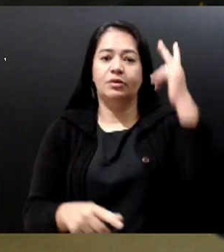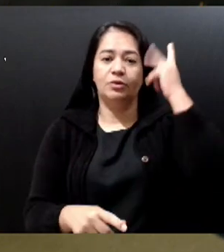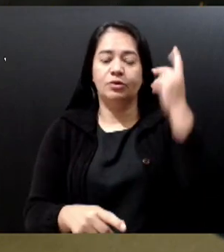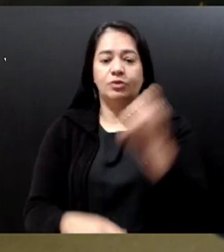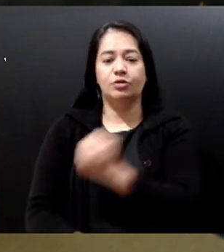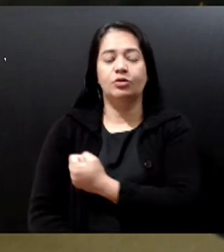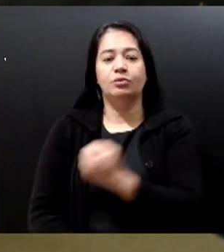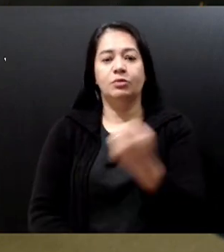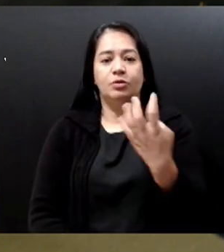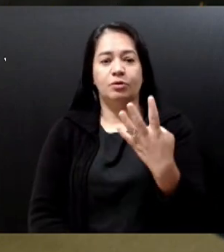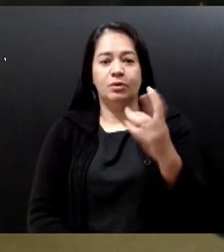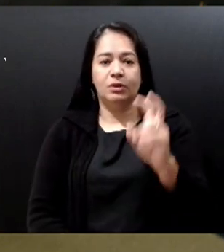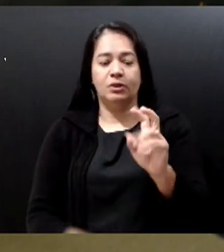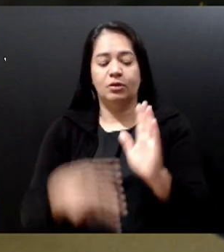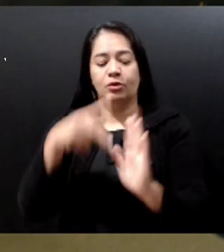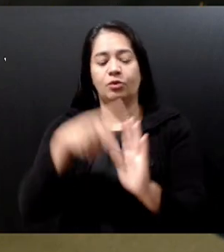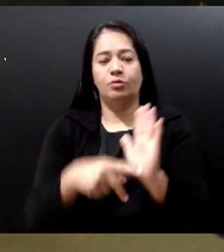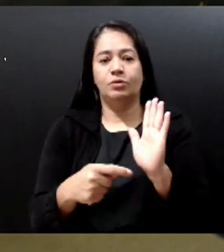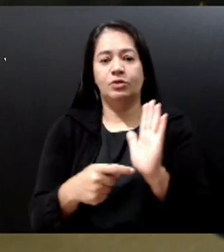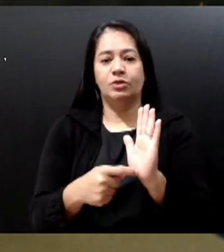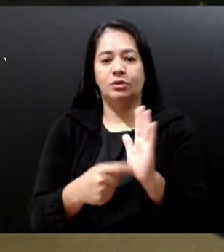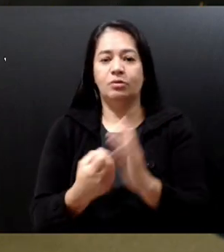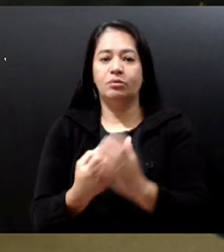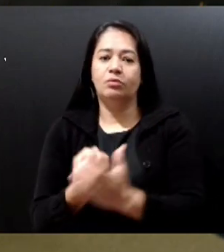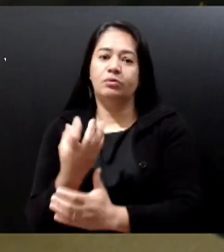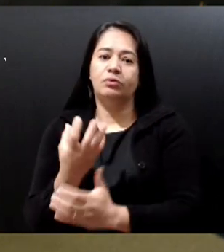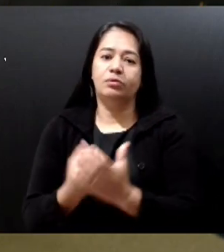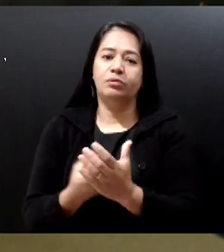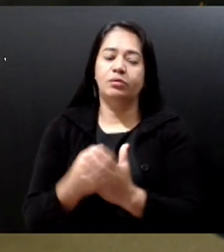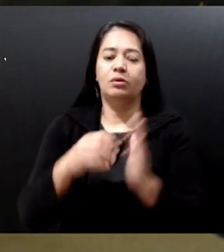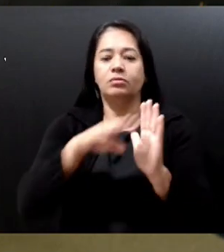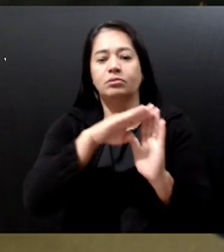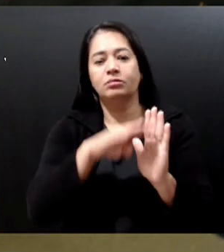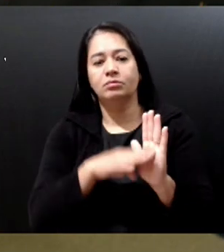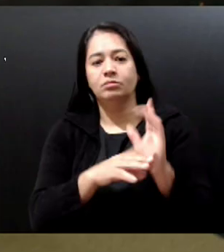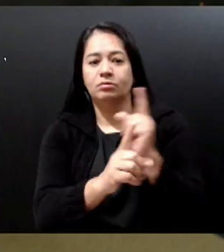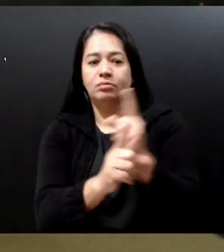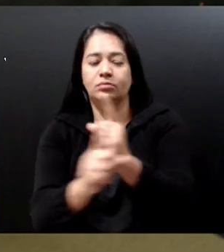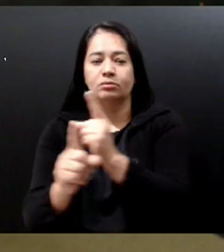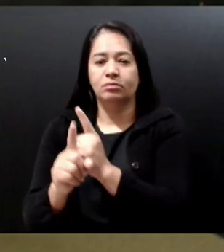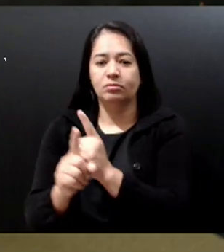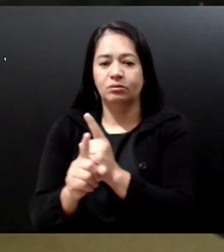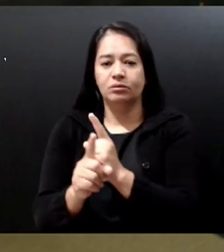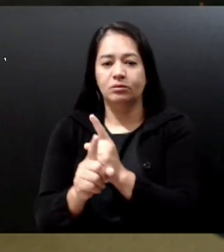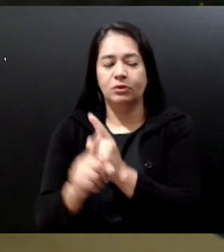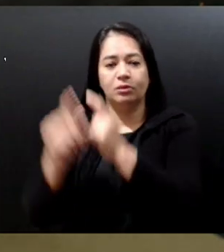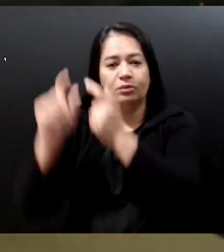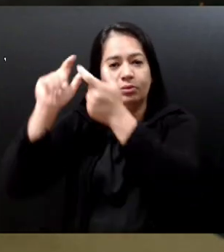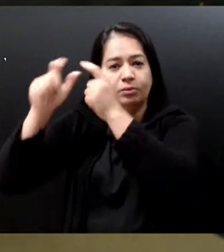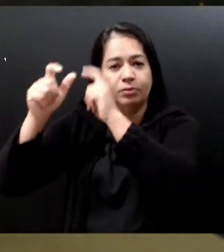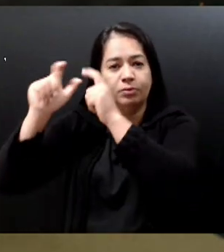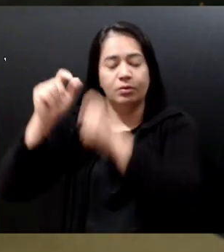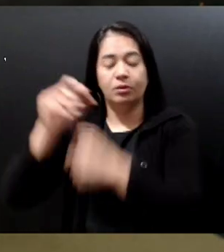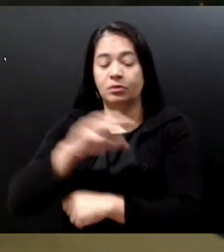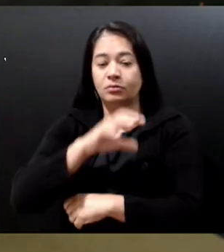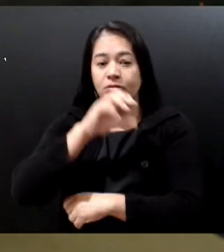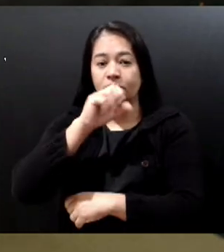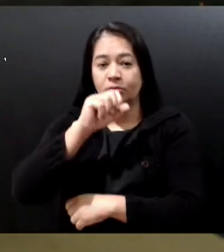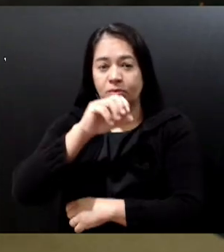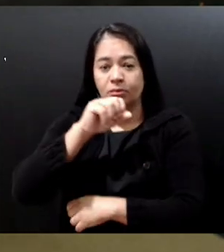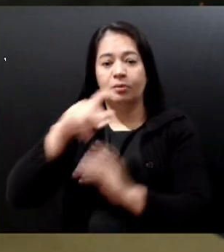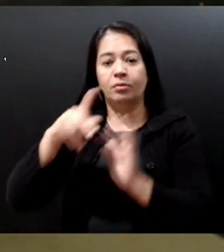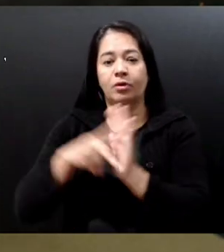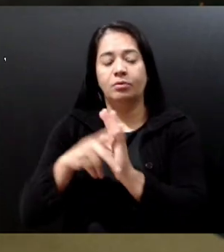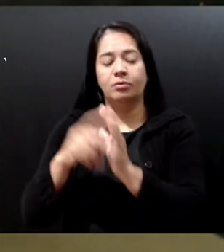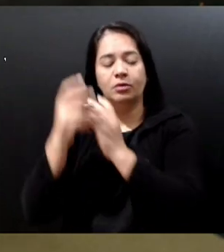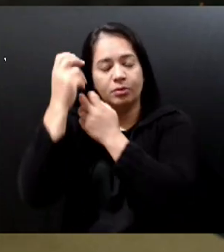projeto é aquele que cria o programa de atendimento a pessoas com distúrbios respiratórios do sono. A iniciativa prevê ações